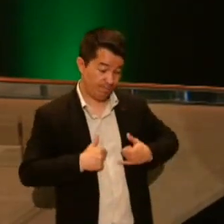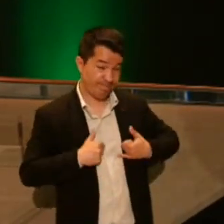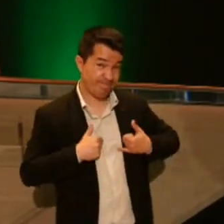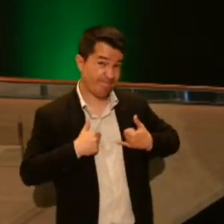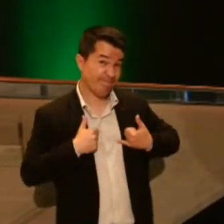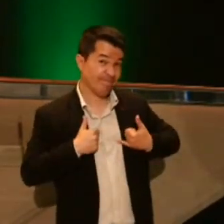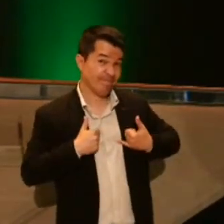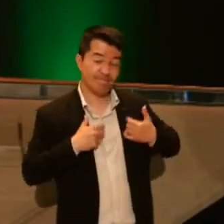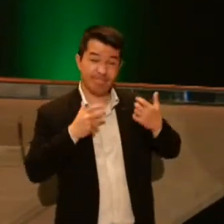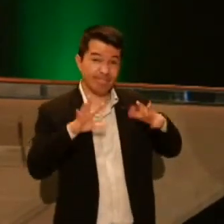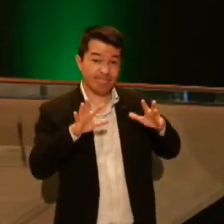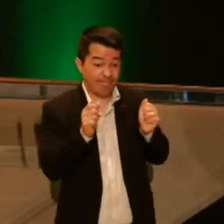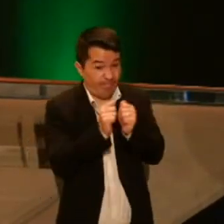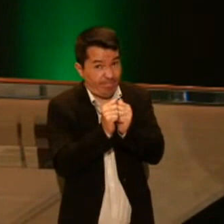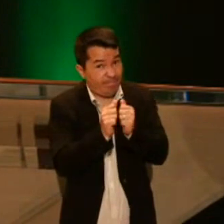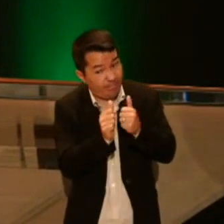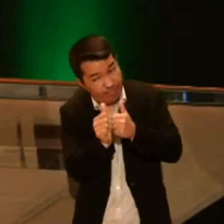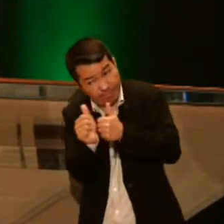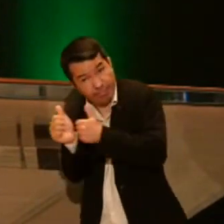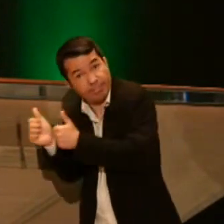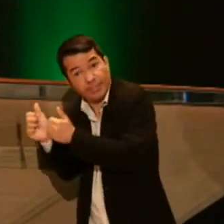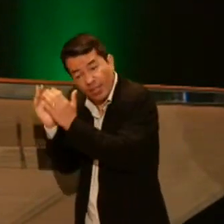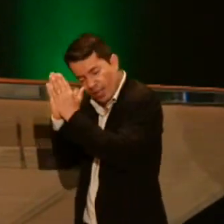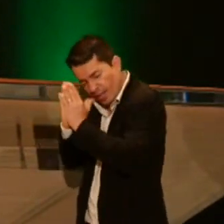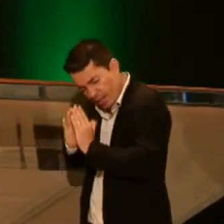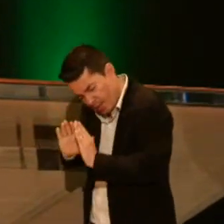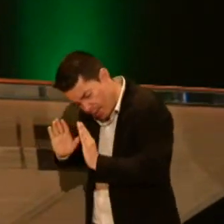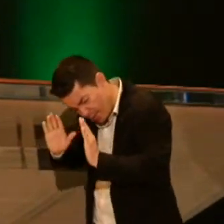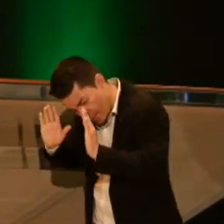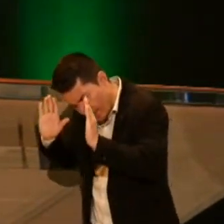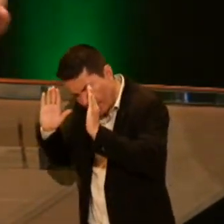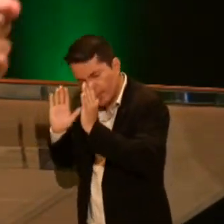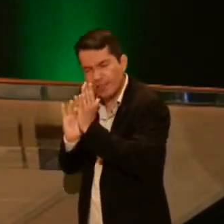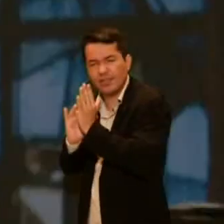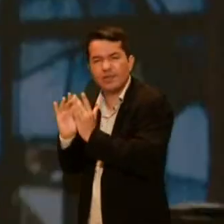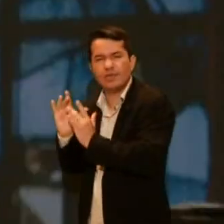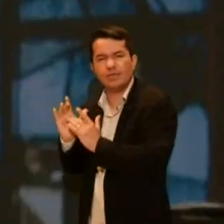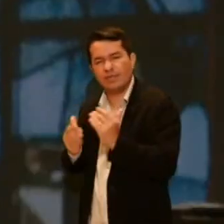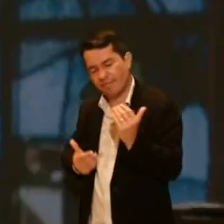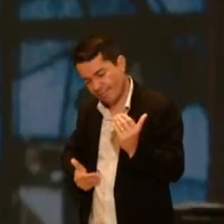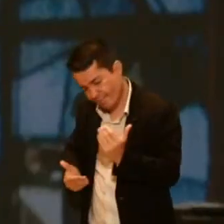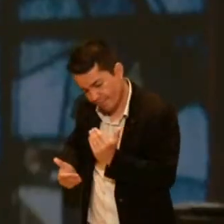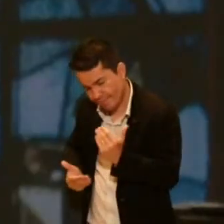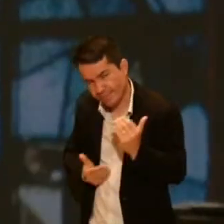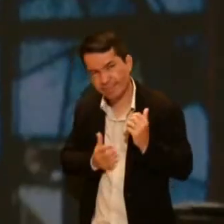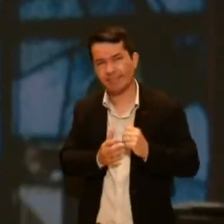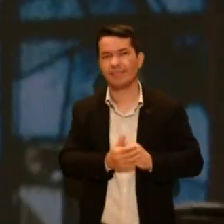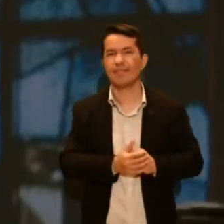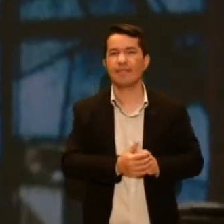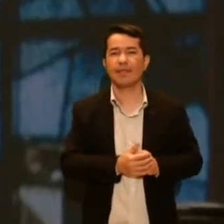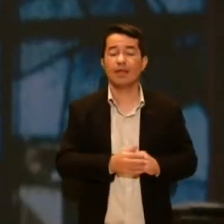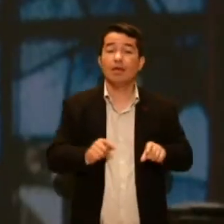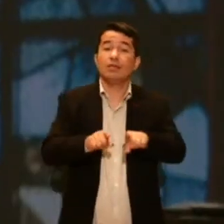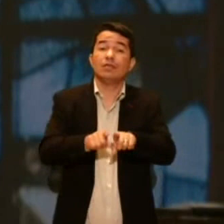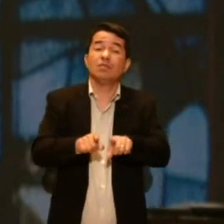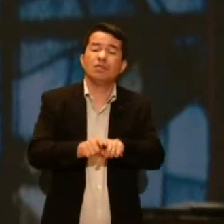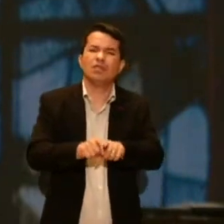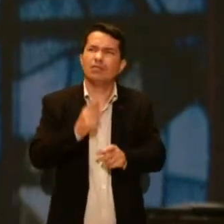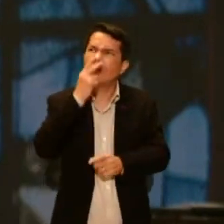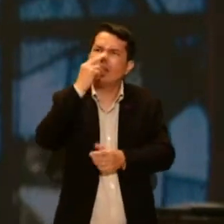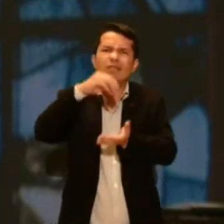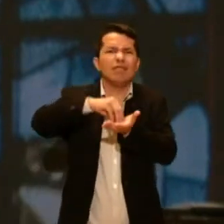E eles não quiseram se envolver com isso. Eles estavam tão distantes da capacidade de